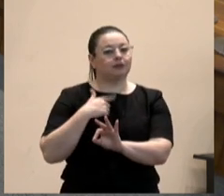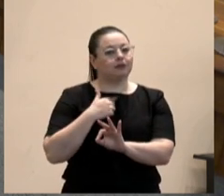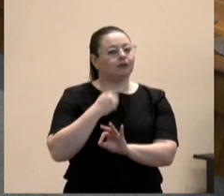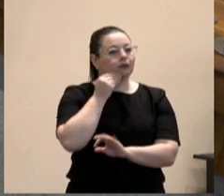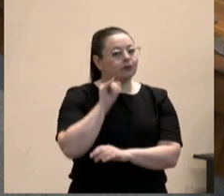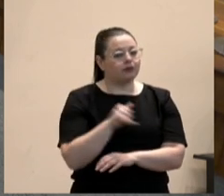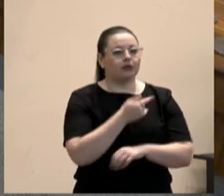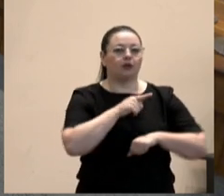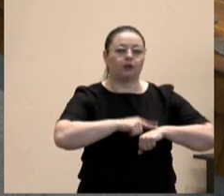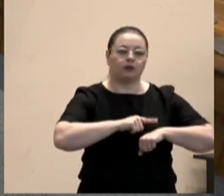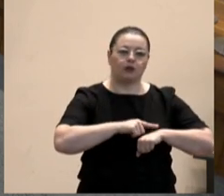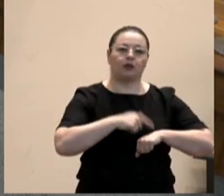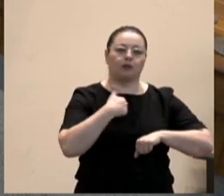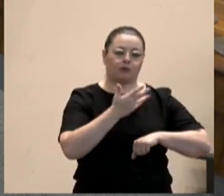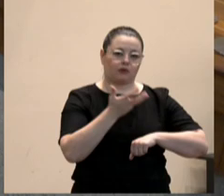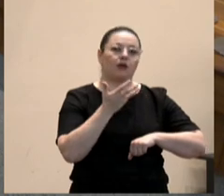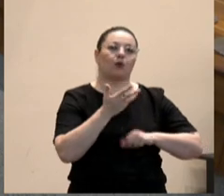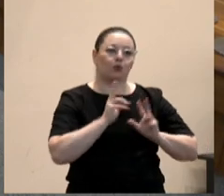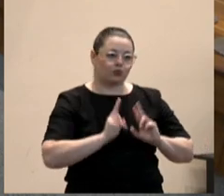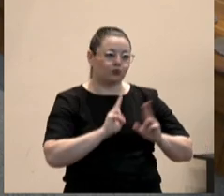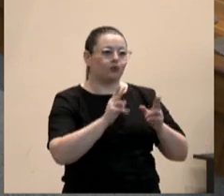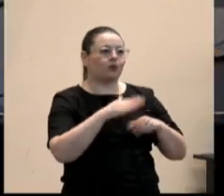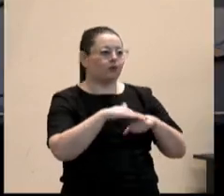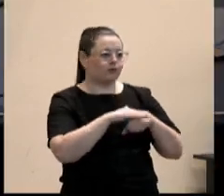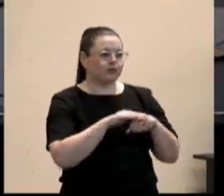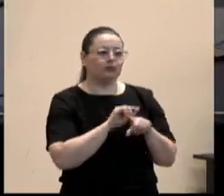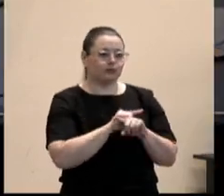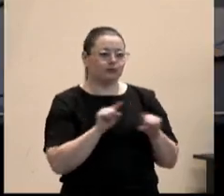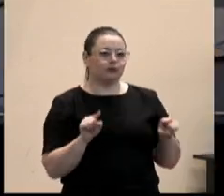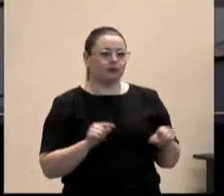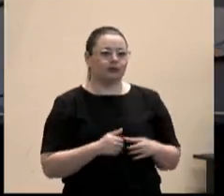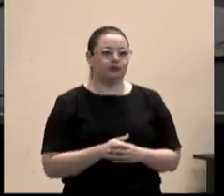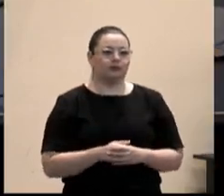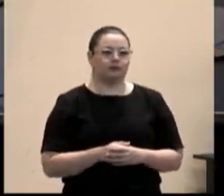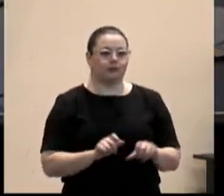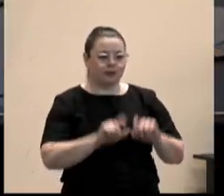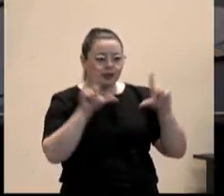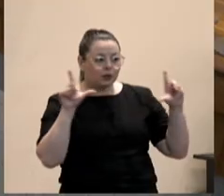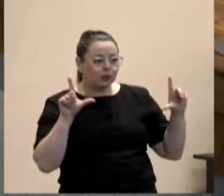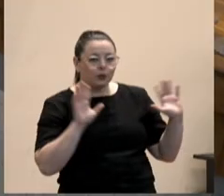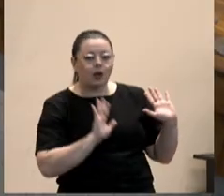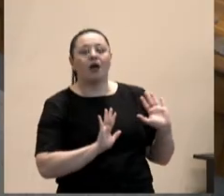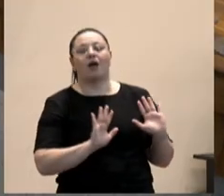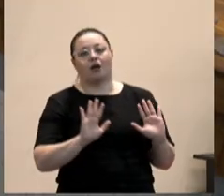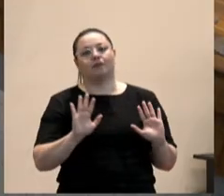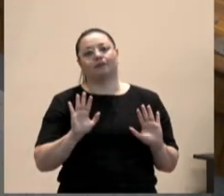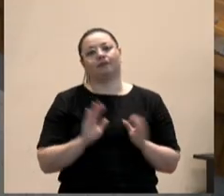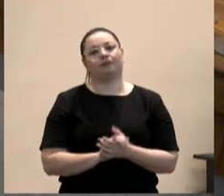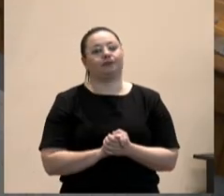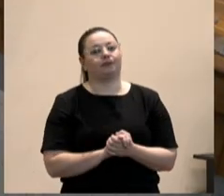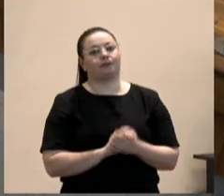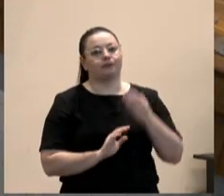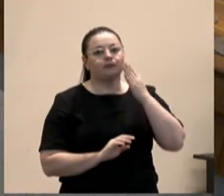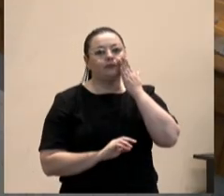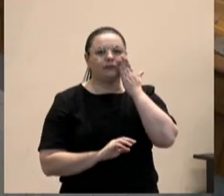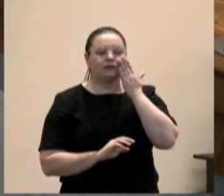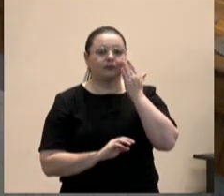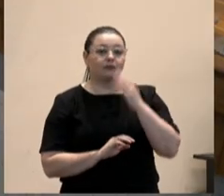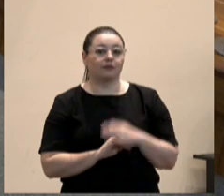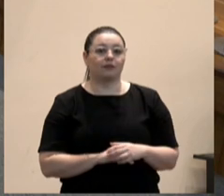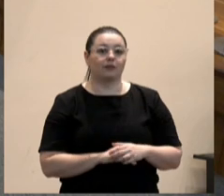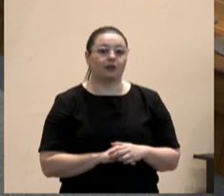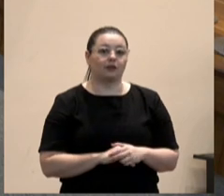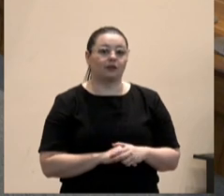quero continuar falando com vocês aqui. Abriu? Então, aqui, só para ter uma ideia, né? Olha,